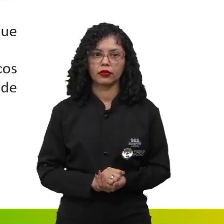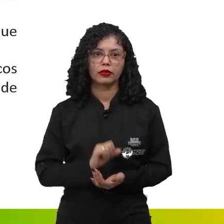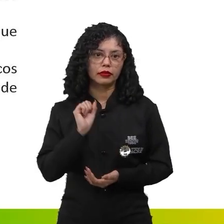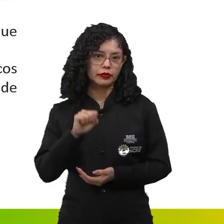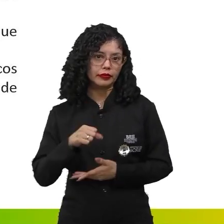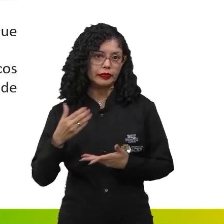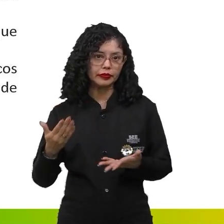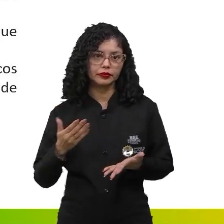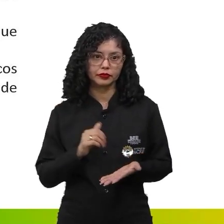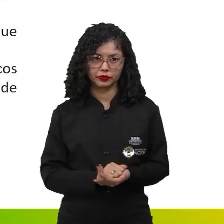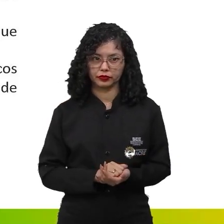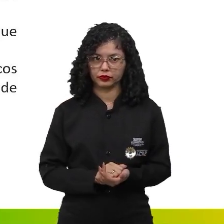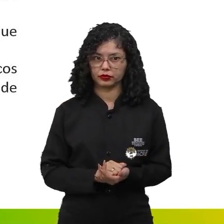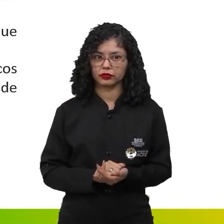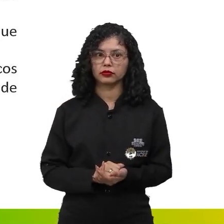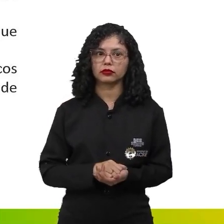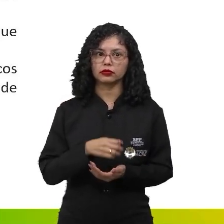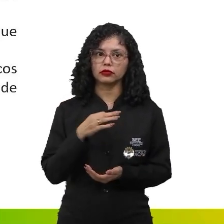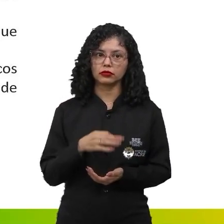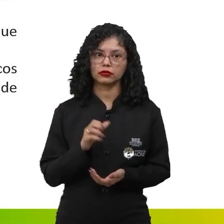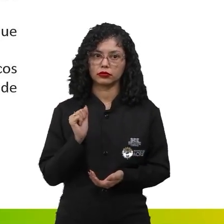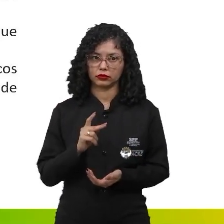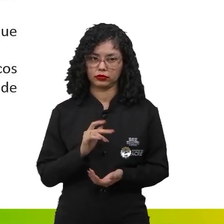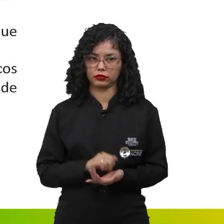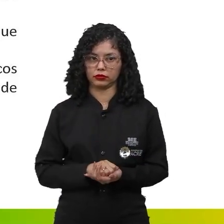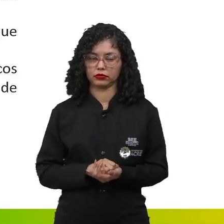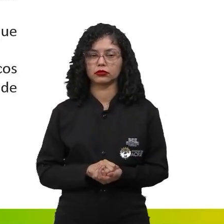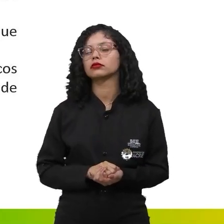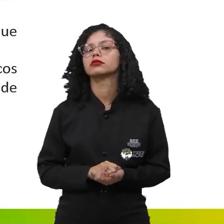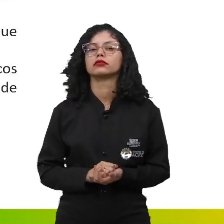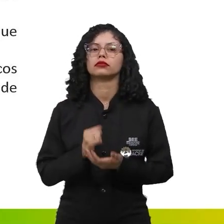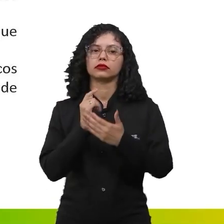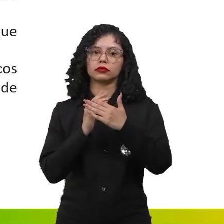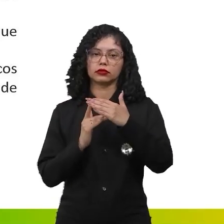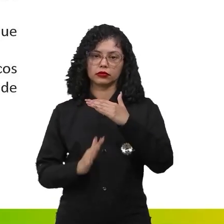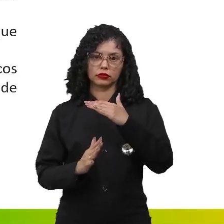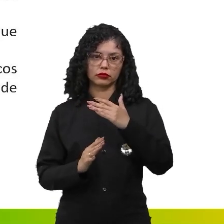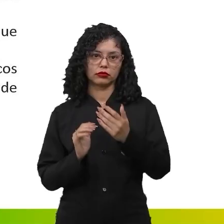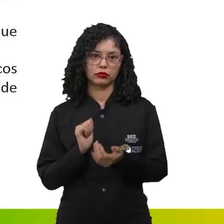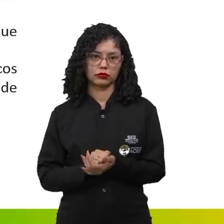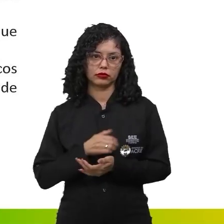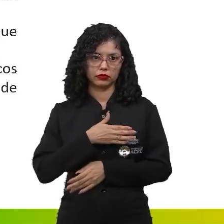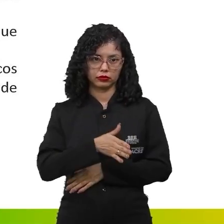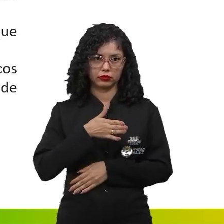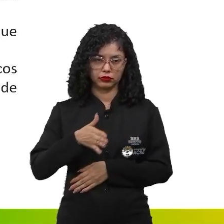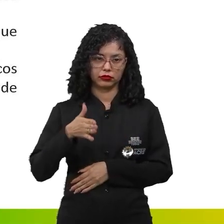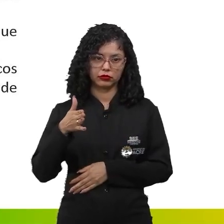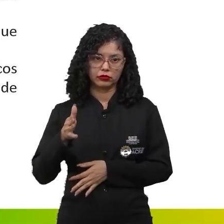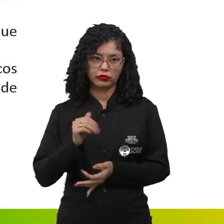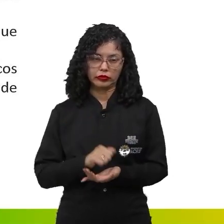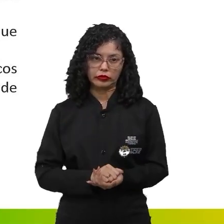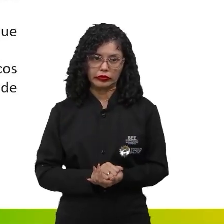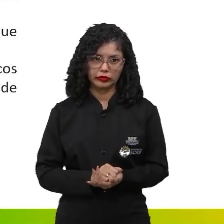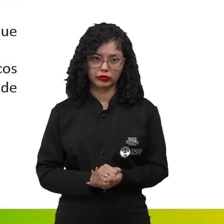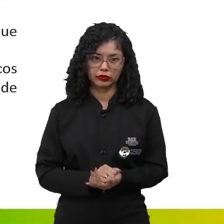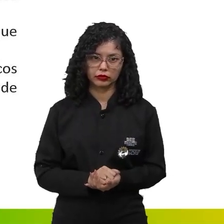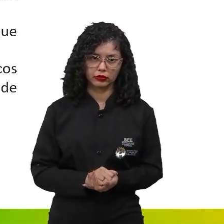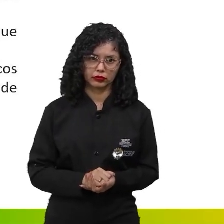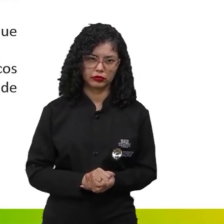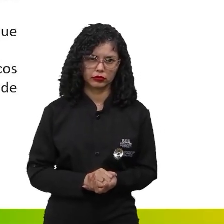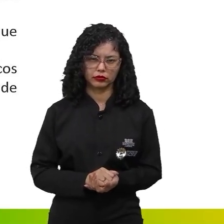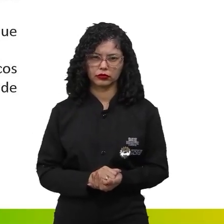né? Tá, tudo que está aqui está no texto, mas vamos ler as outras. B. A migração